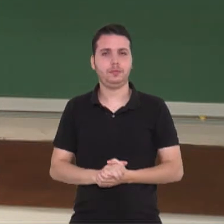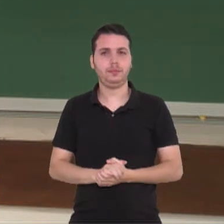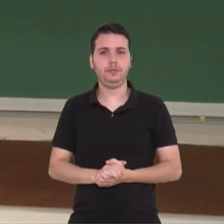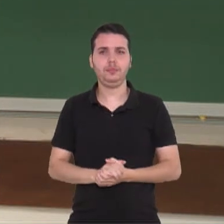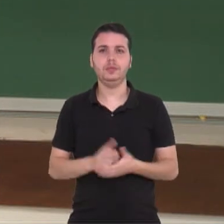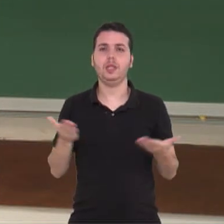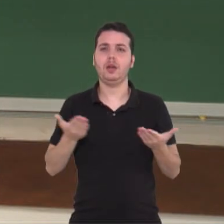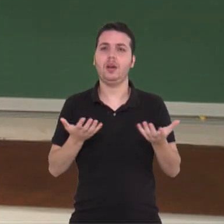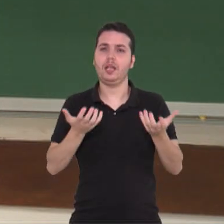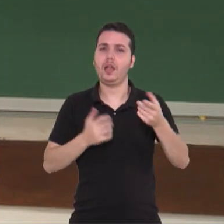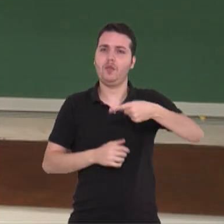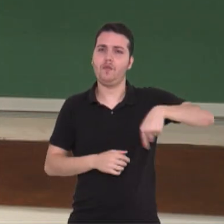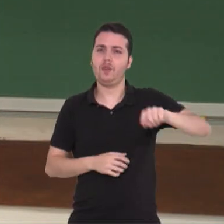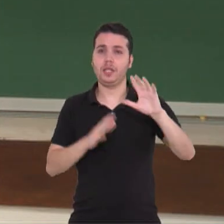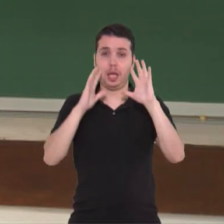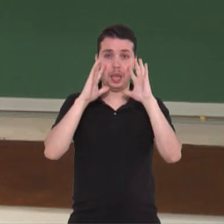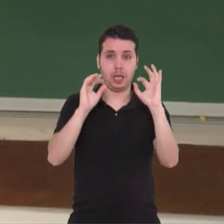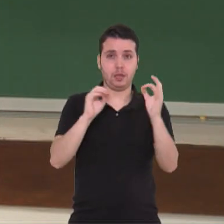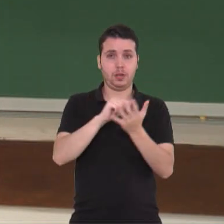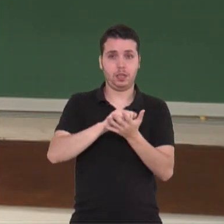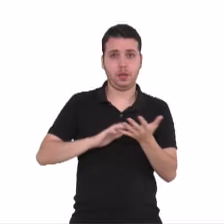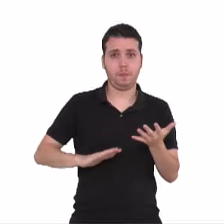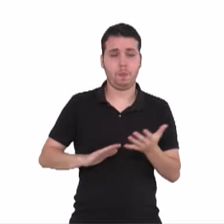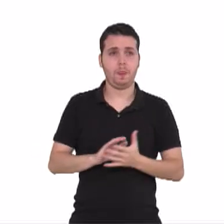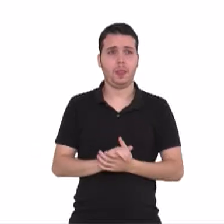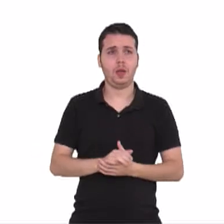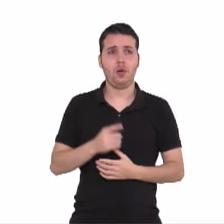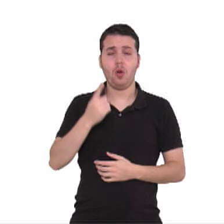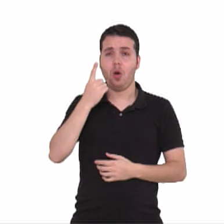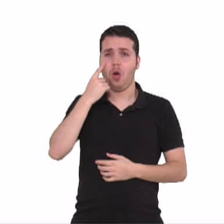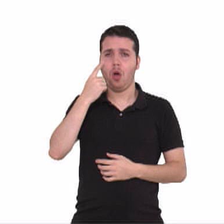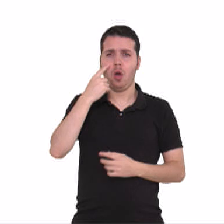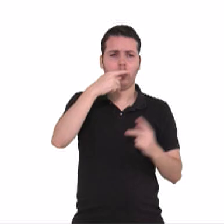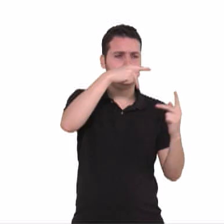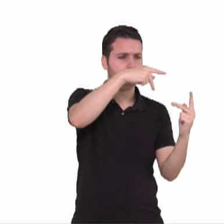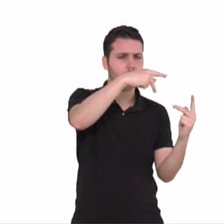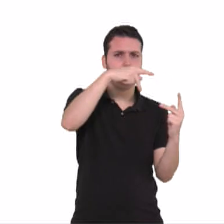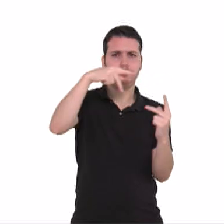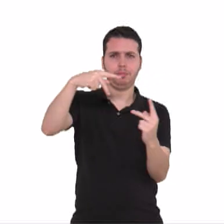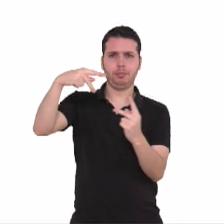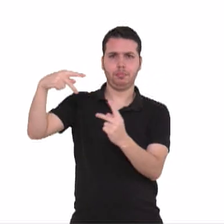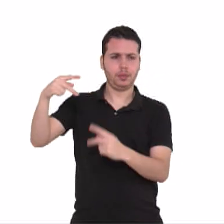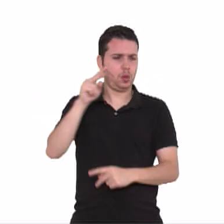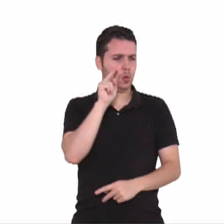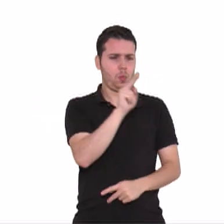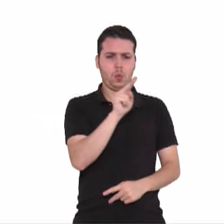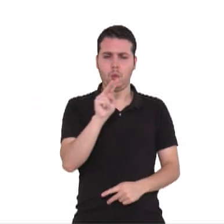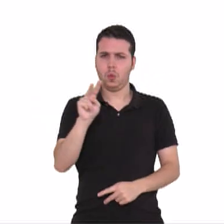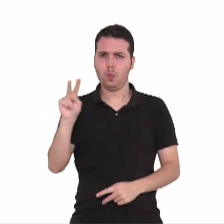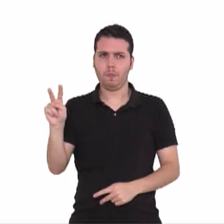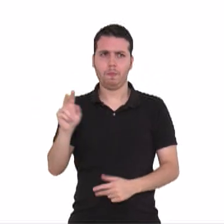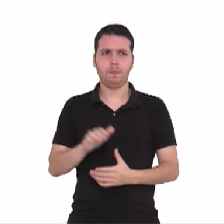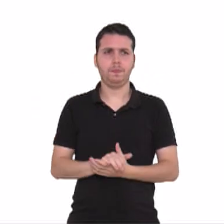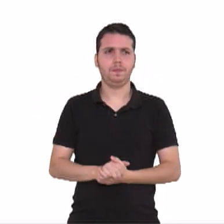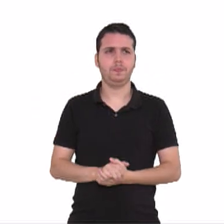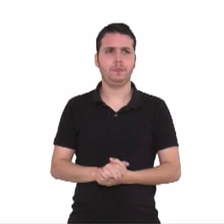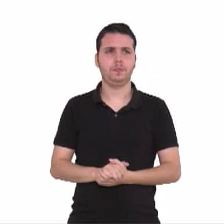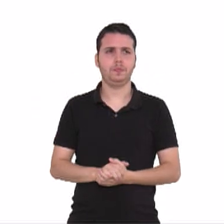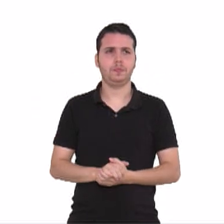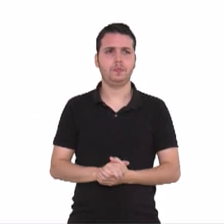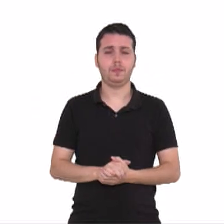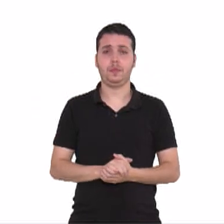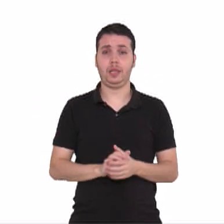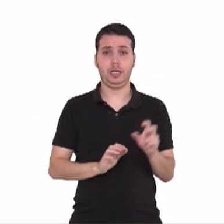Agora eu quero que vocês prestem bem atenção nessa atividade. Olhem bem os quadrinhos e temos aqui, ó. O que